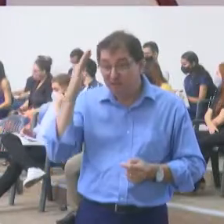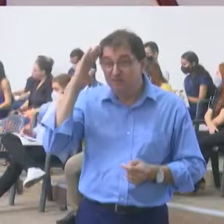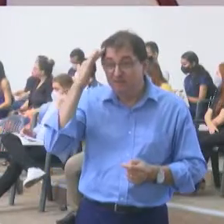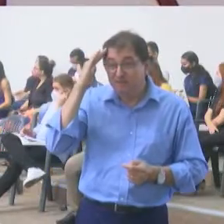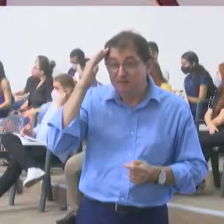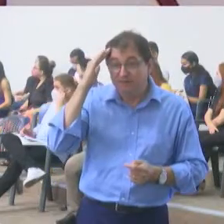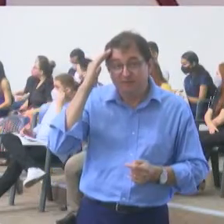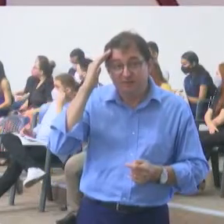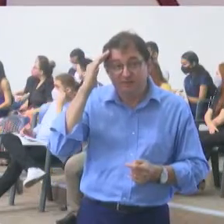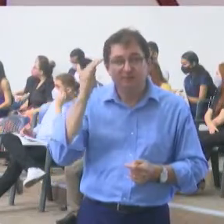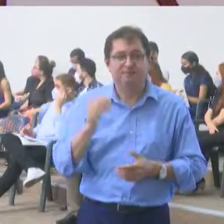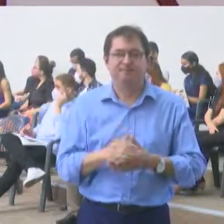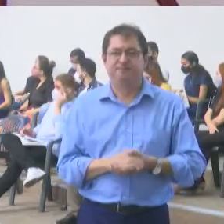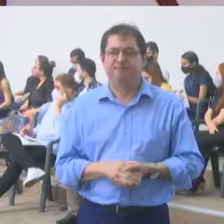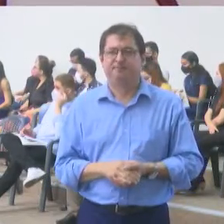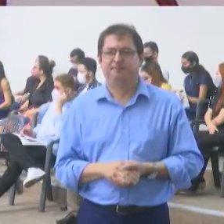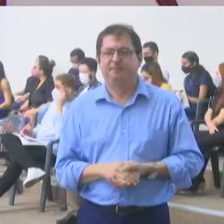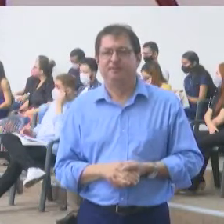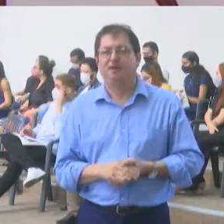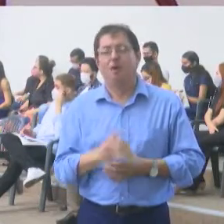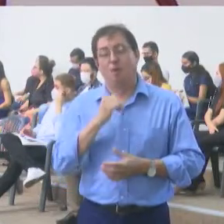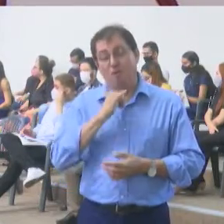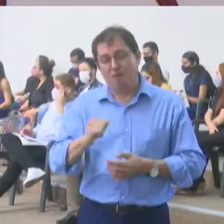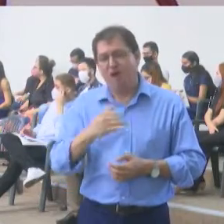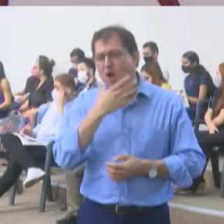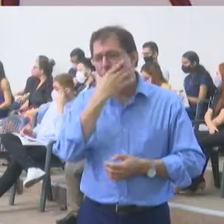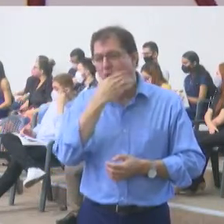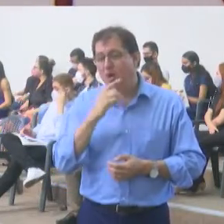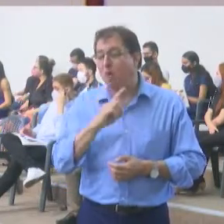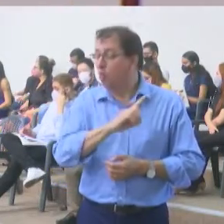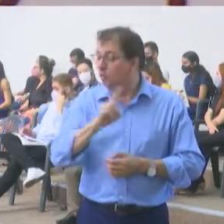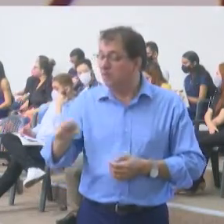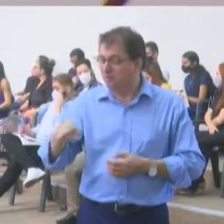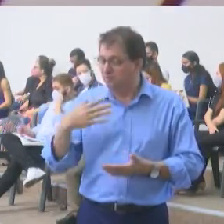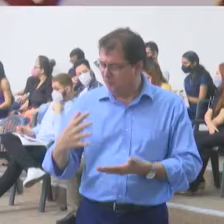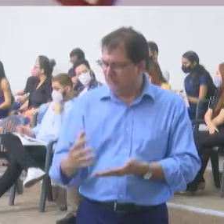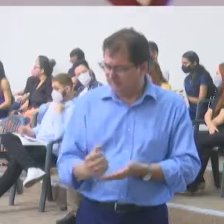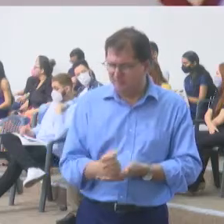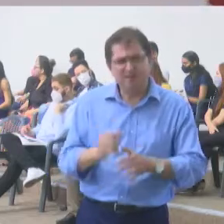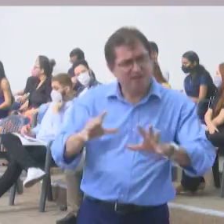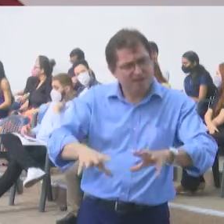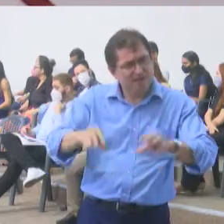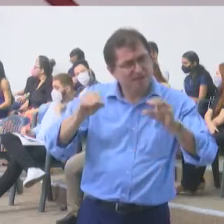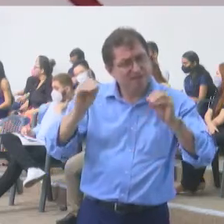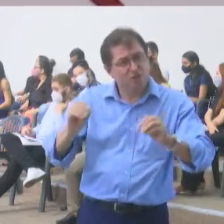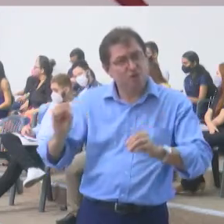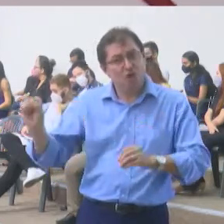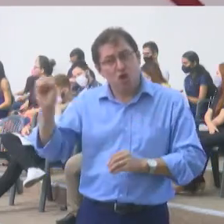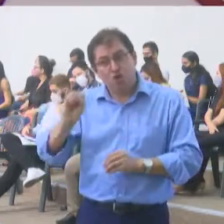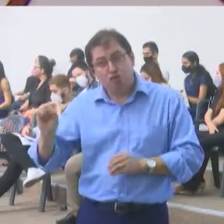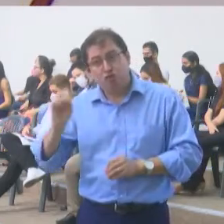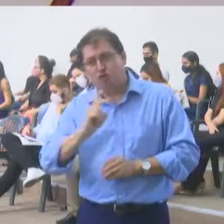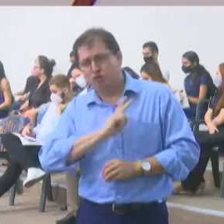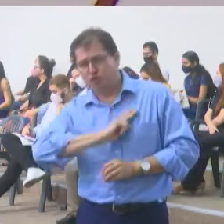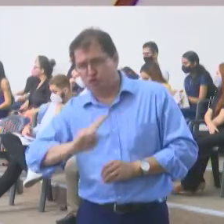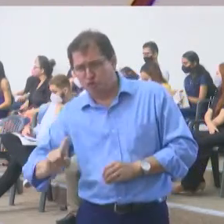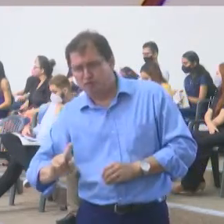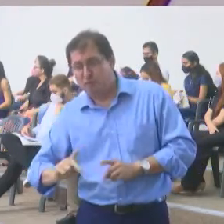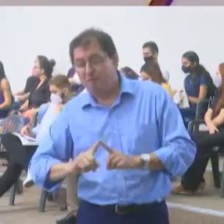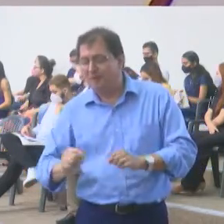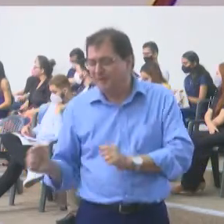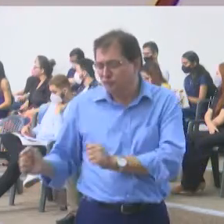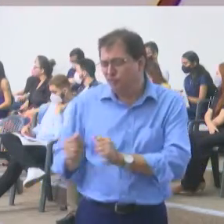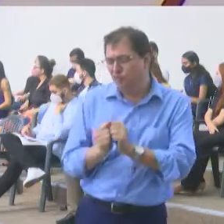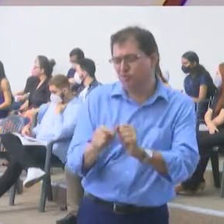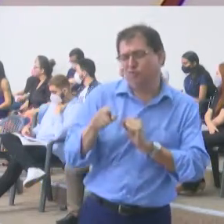a condição inusitada aí? Disse, porém, Boaz: no dia que tu resgatares a terra de Elimeleque, tu vai levar Noemi, mas junto